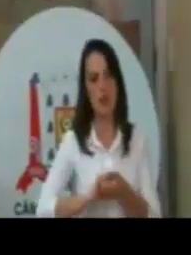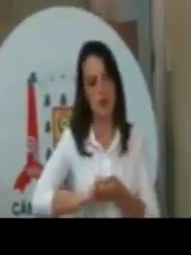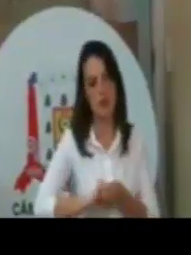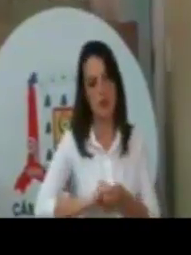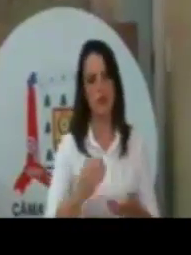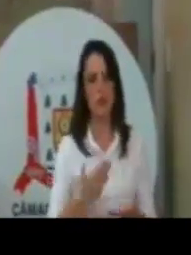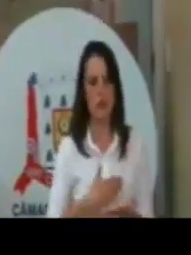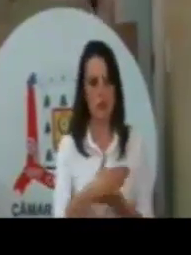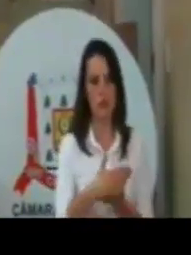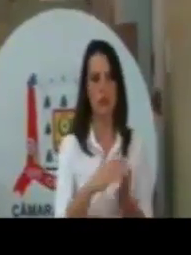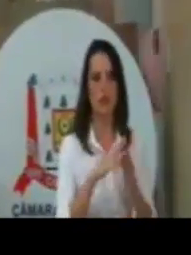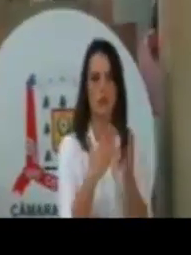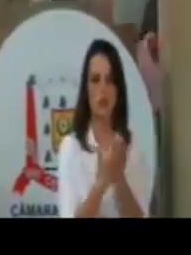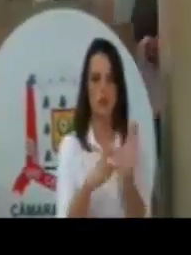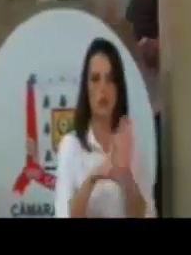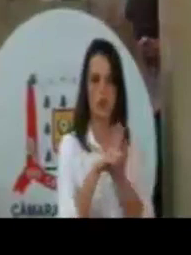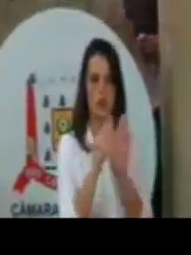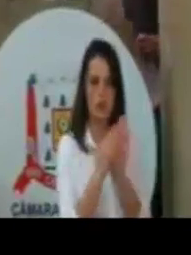pela iniciativa.